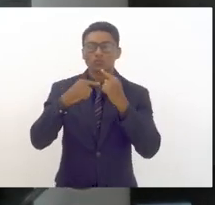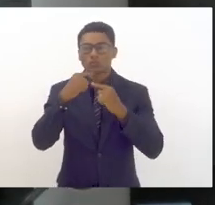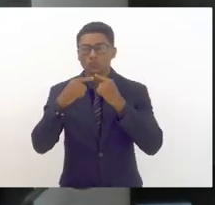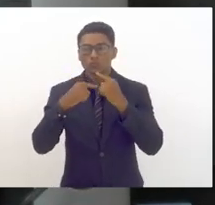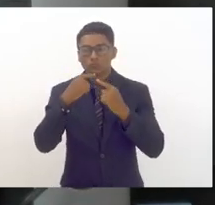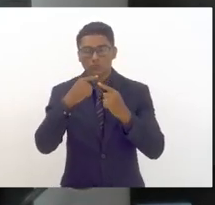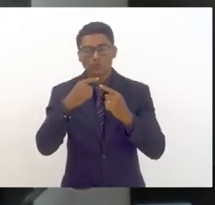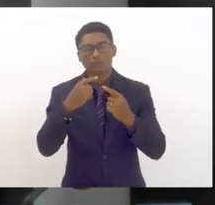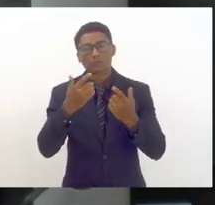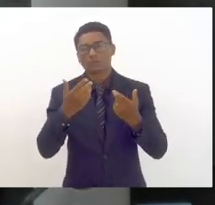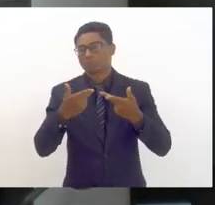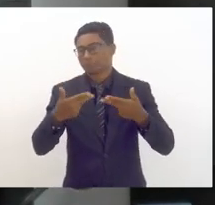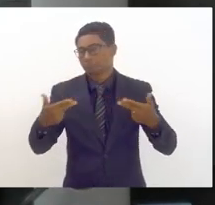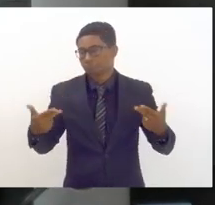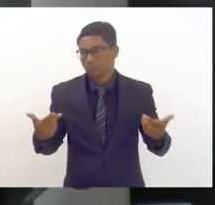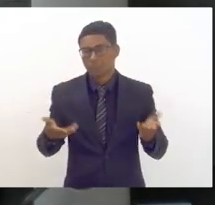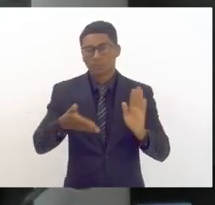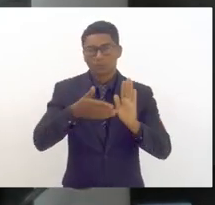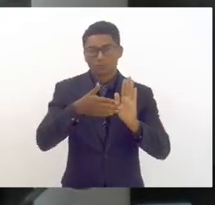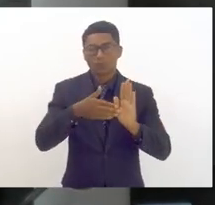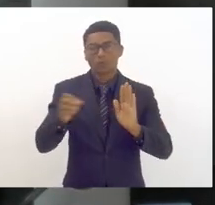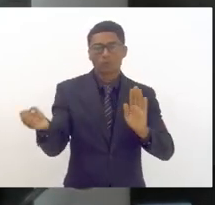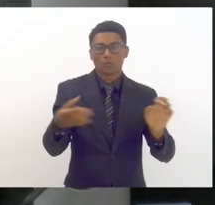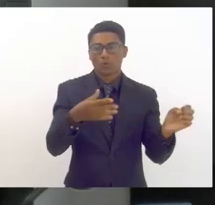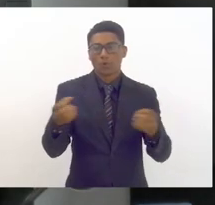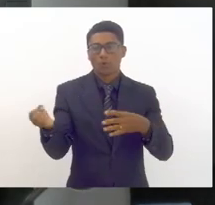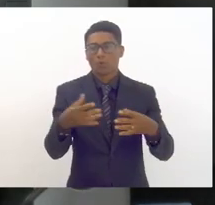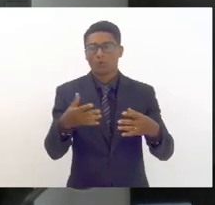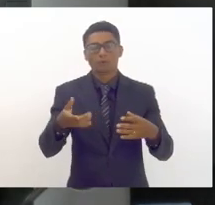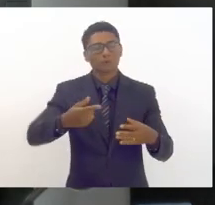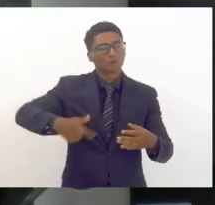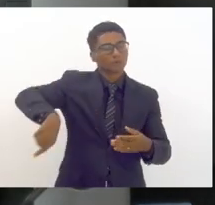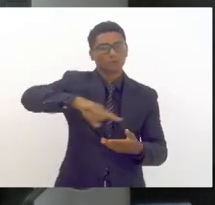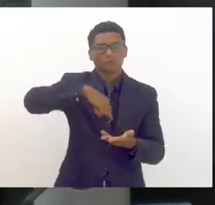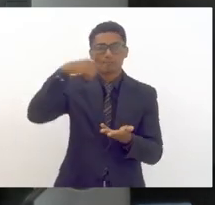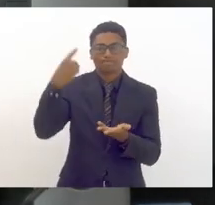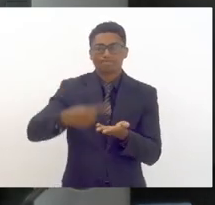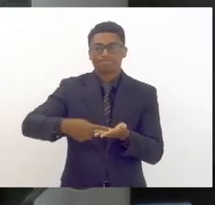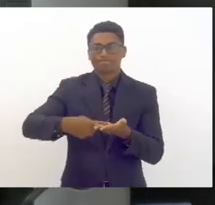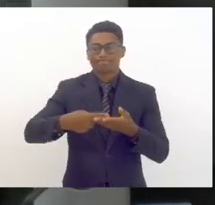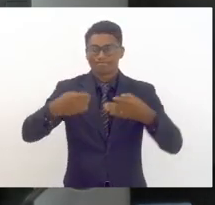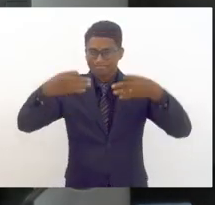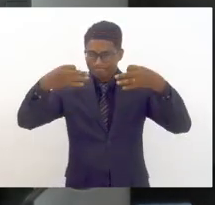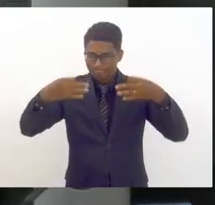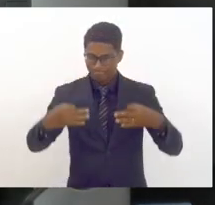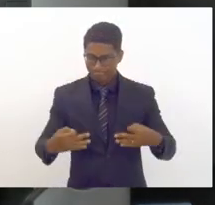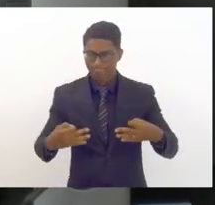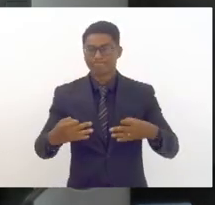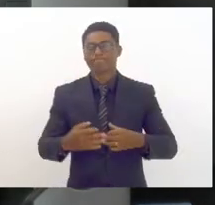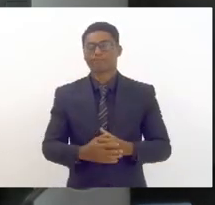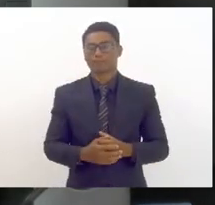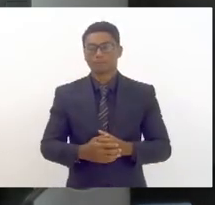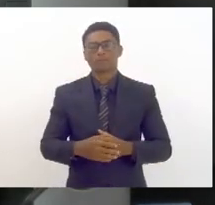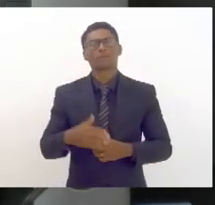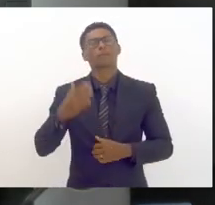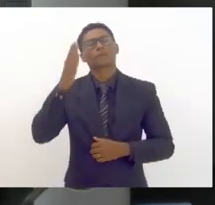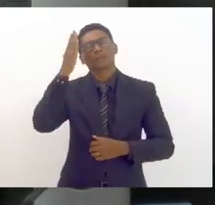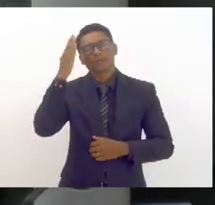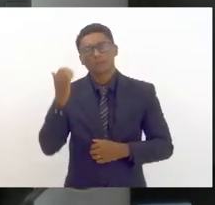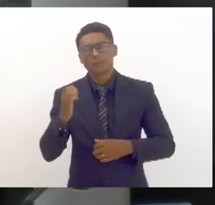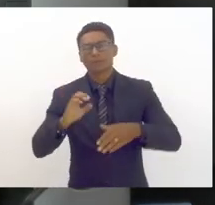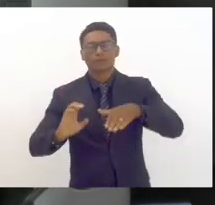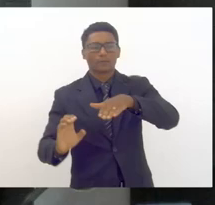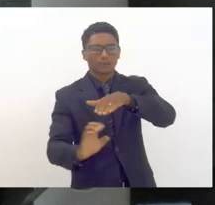novas propostas, sair dessa audiência com uma pactuação, não é? Eu sei que as empresas, e assim